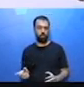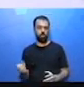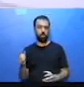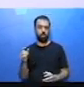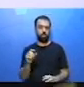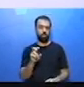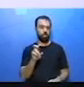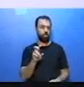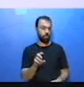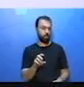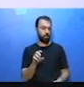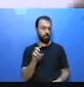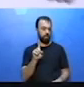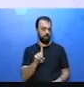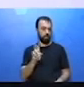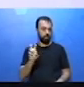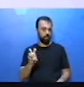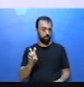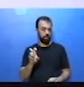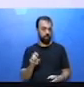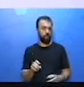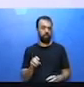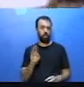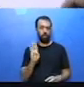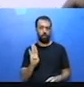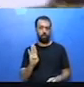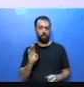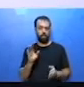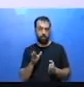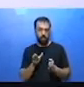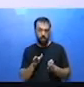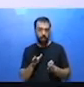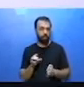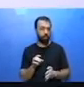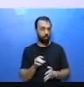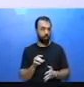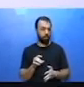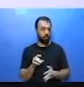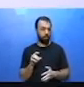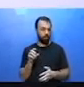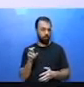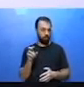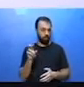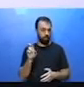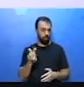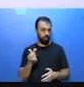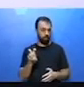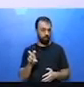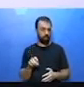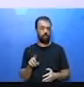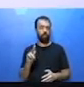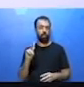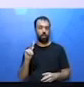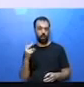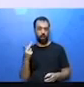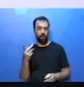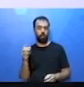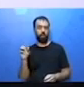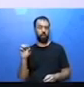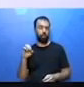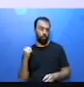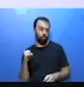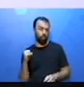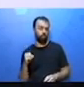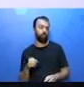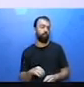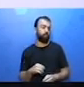5. E do H, coloca 8. Faz as trocas, ó. B maiúsculo, 15, B minúsculo,